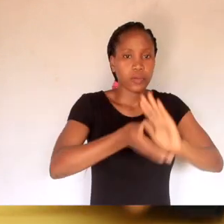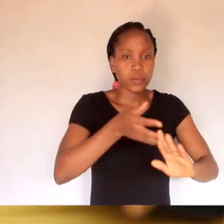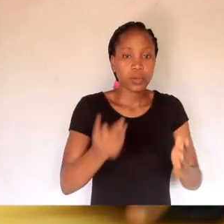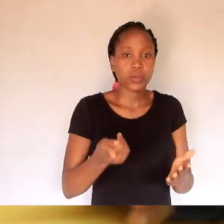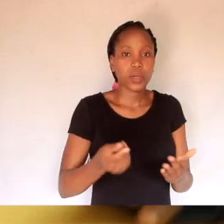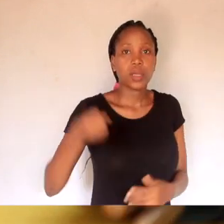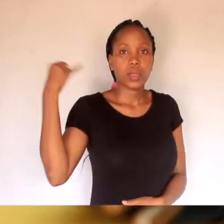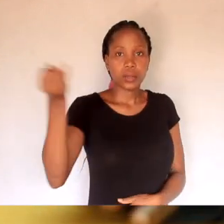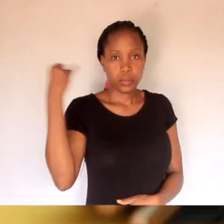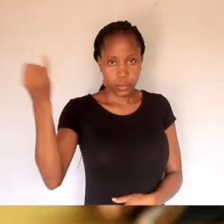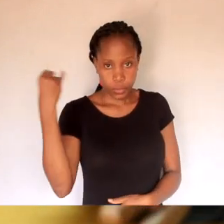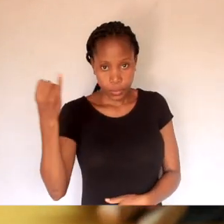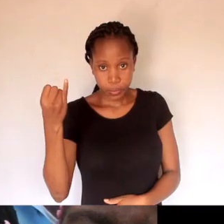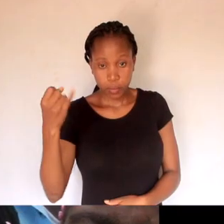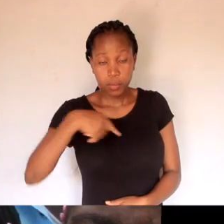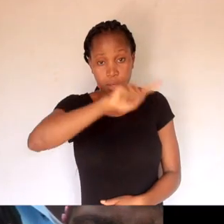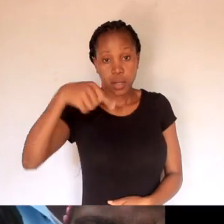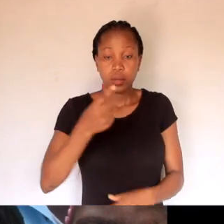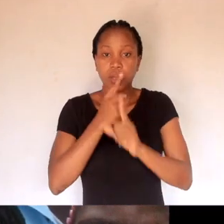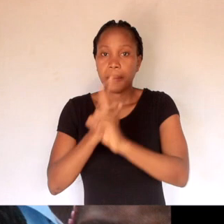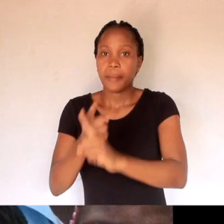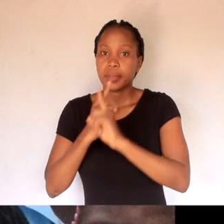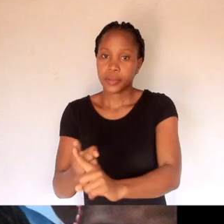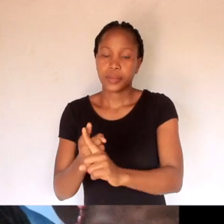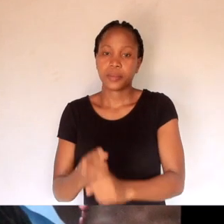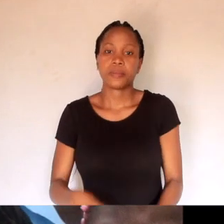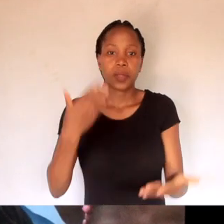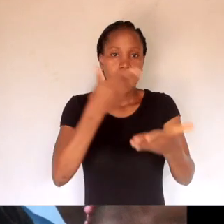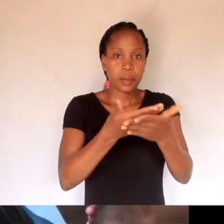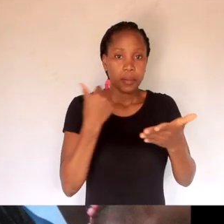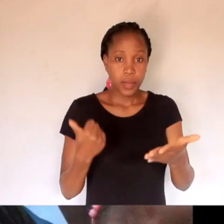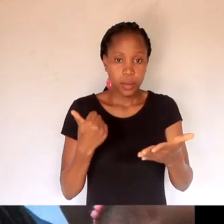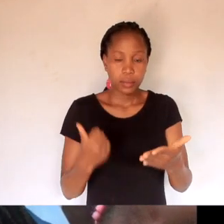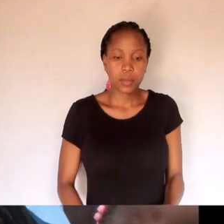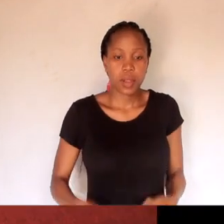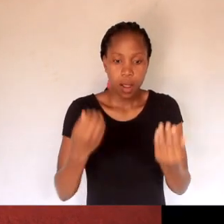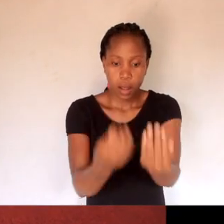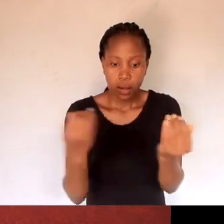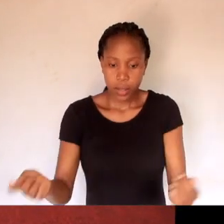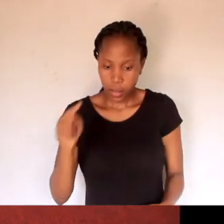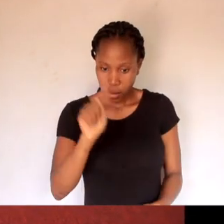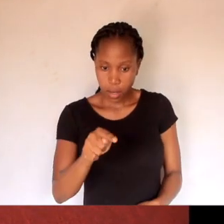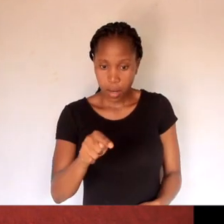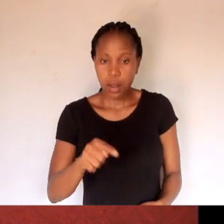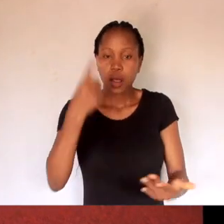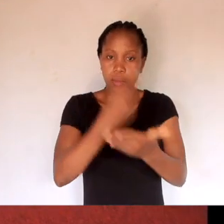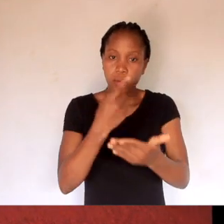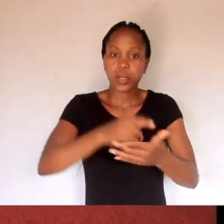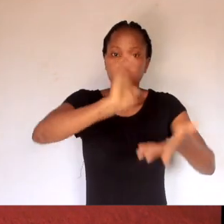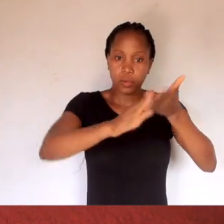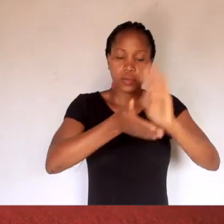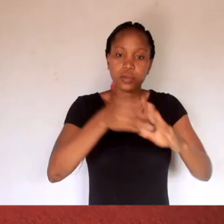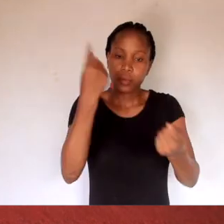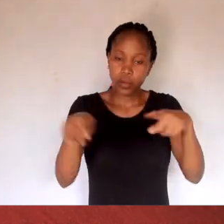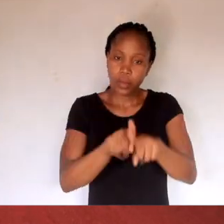dos Professores para fazermos parte. Porque onde está a criança, está o professor. A missão da criação do Movimento